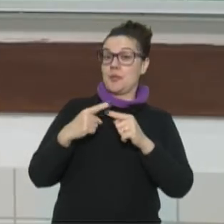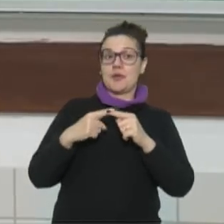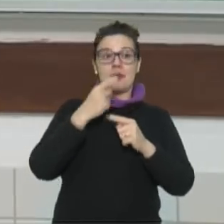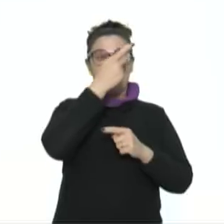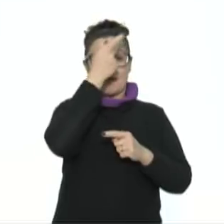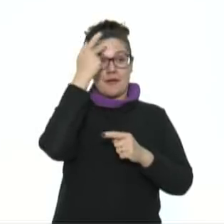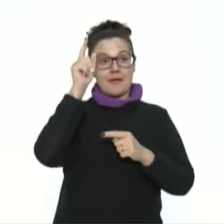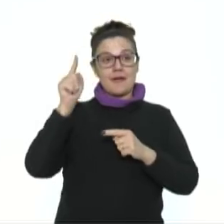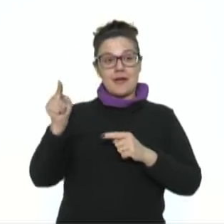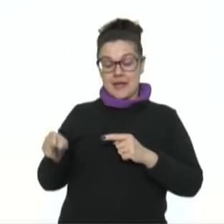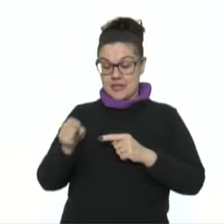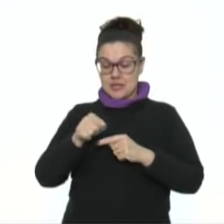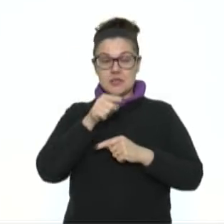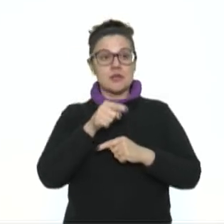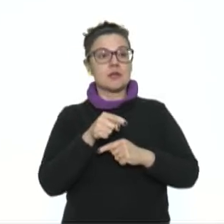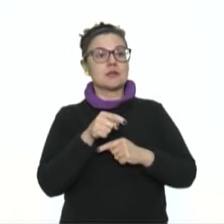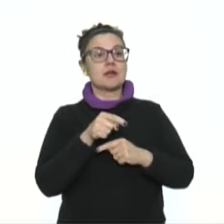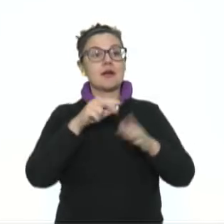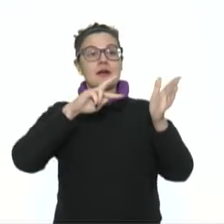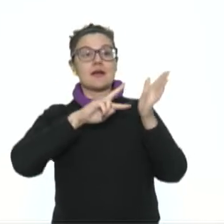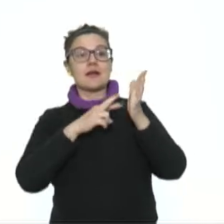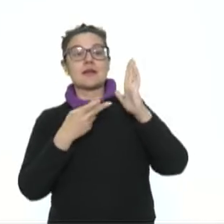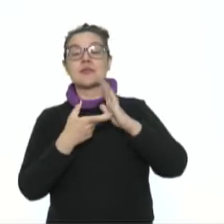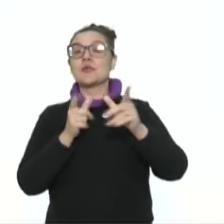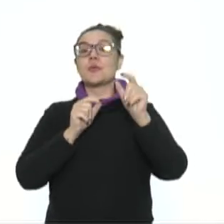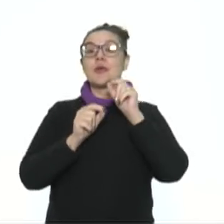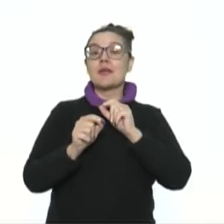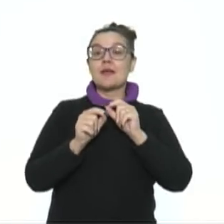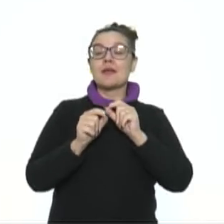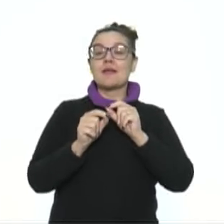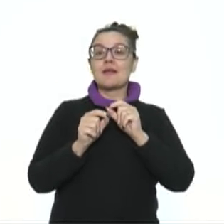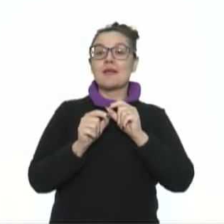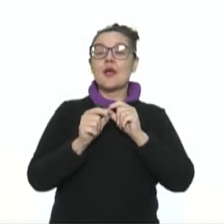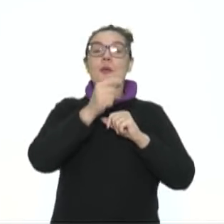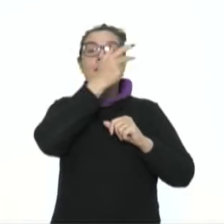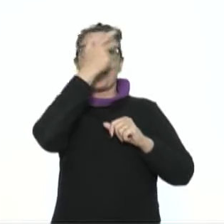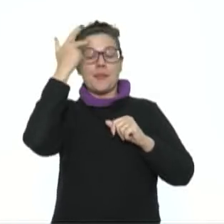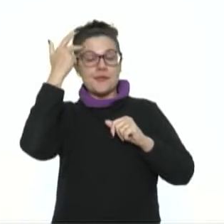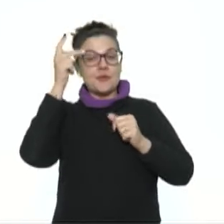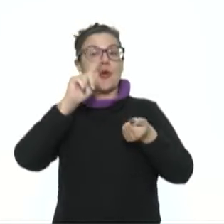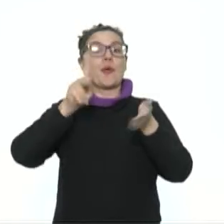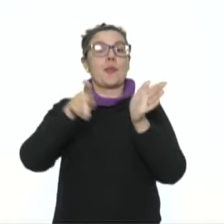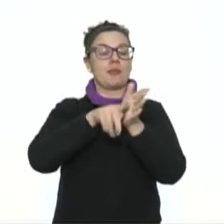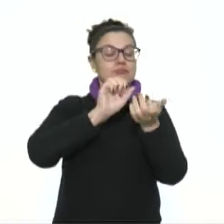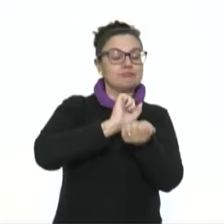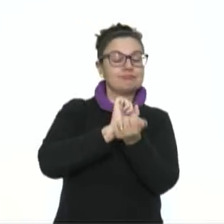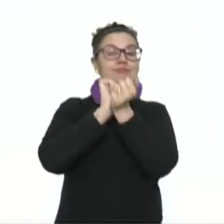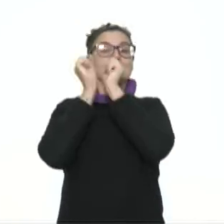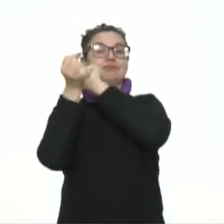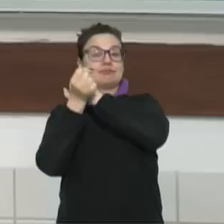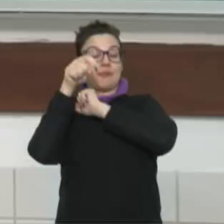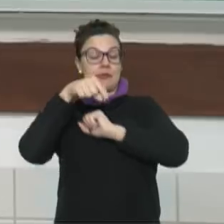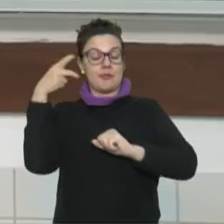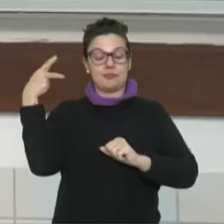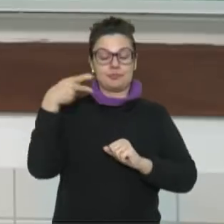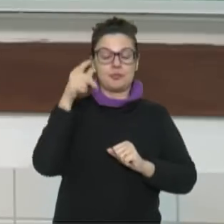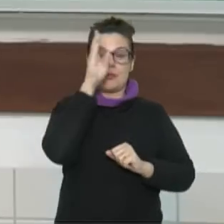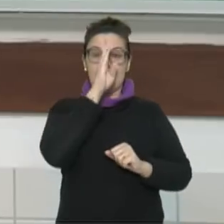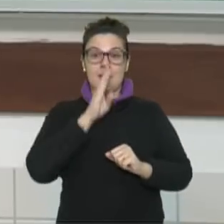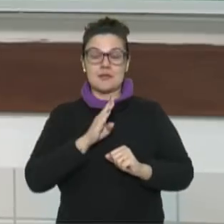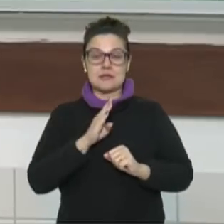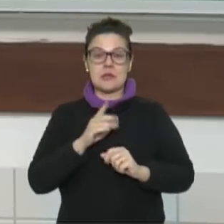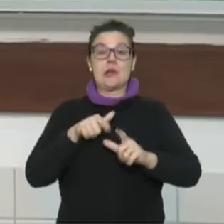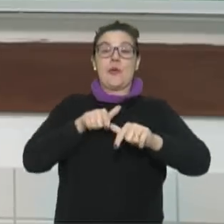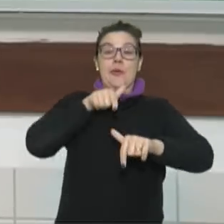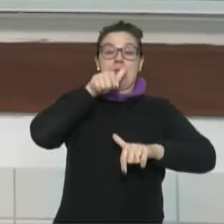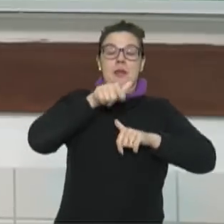pessoas aqui, ó, vão simbolizar, né, as pessoas que vieram escravizadas para o nosso país. Então, o trabalho de